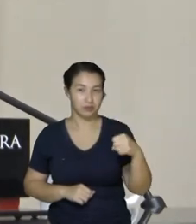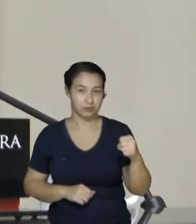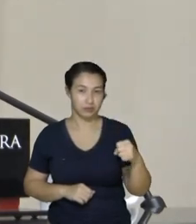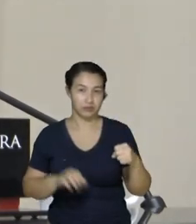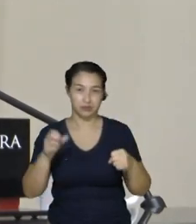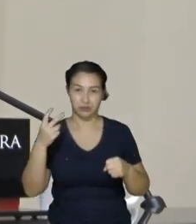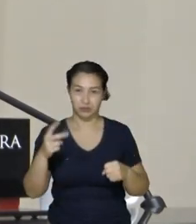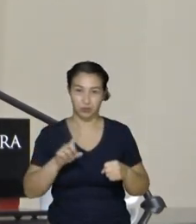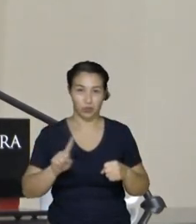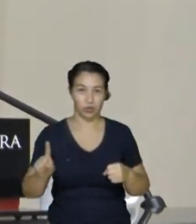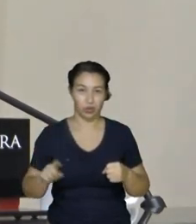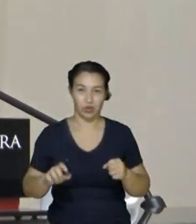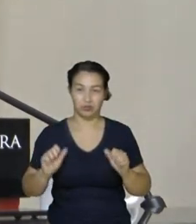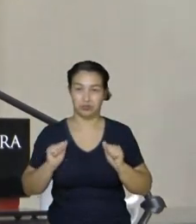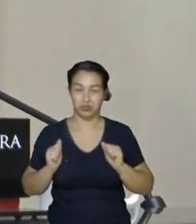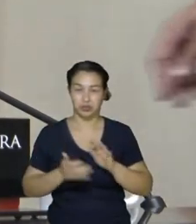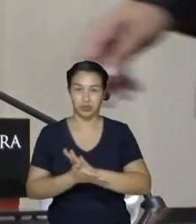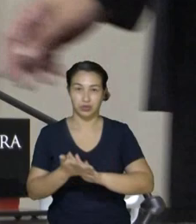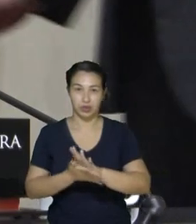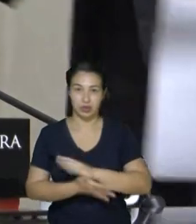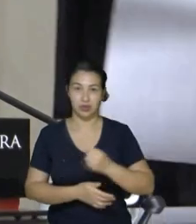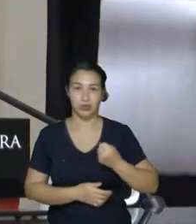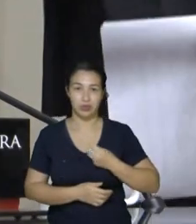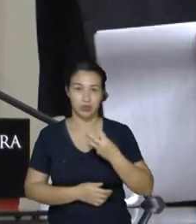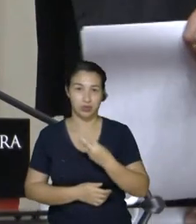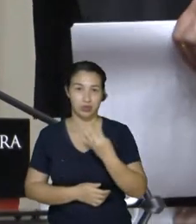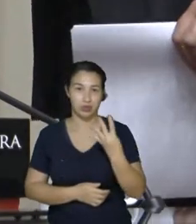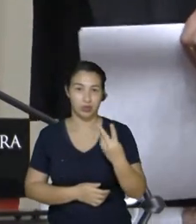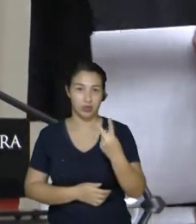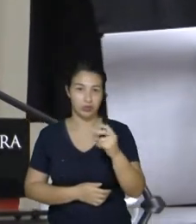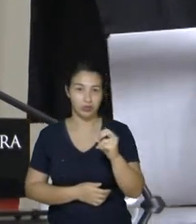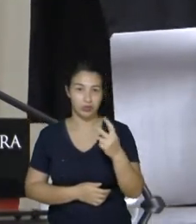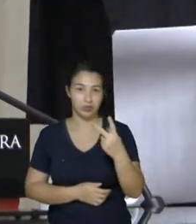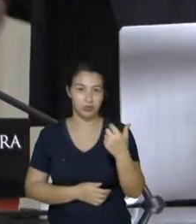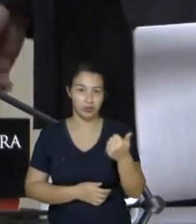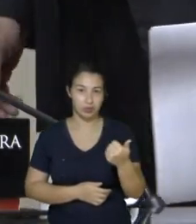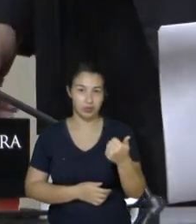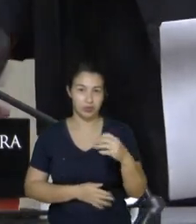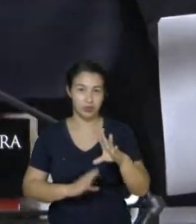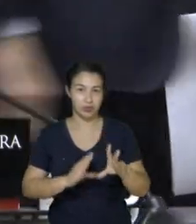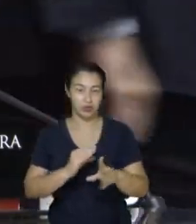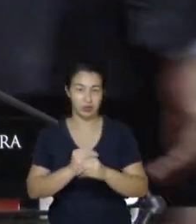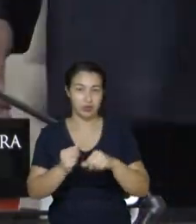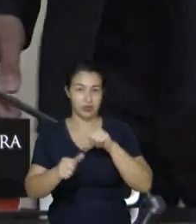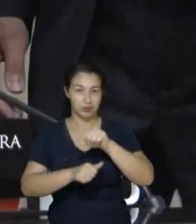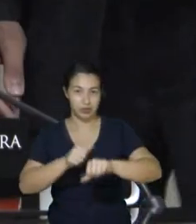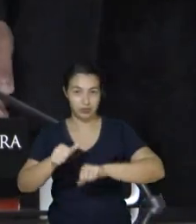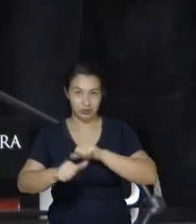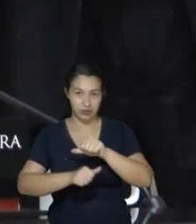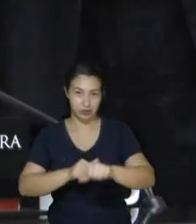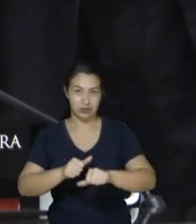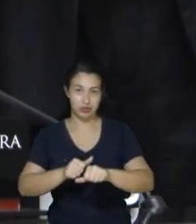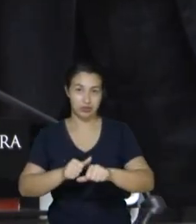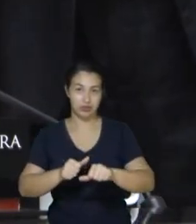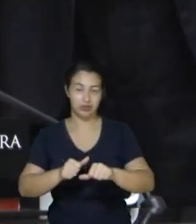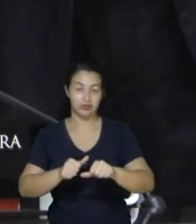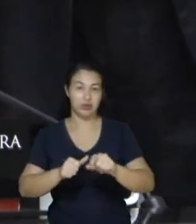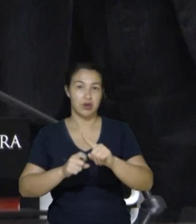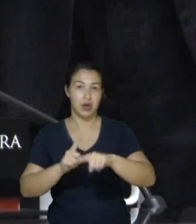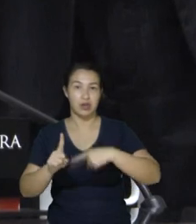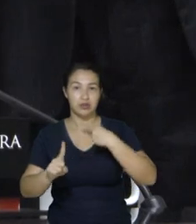não e nenhuma abstenção. Número 34/2021 com emendas modificativas, emenda